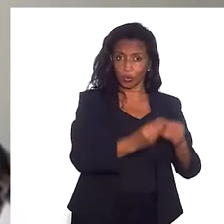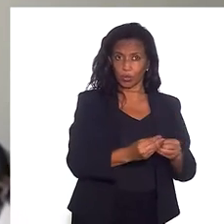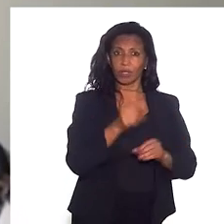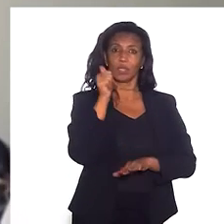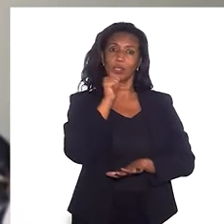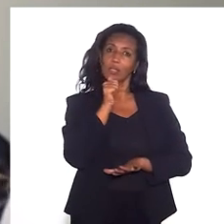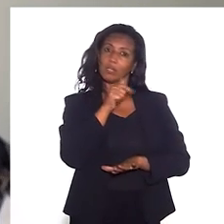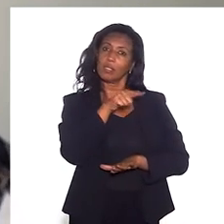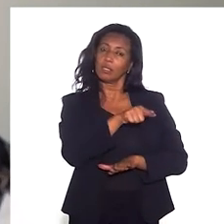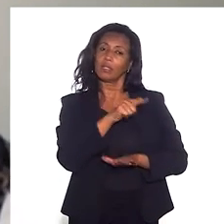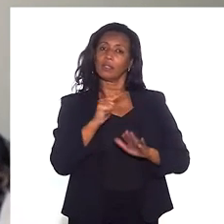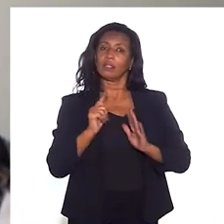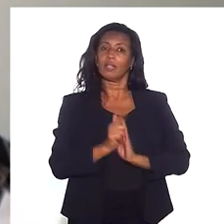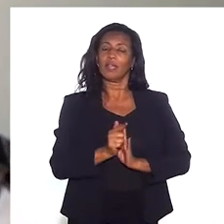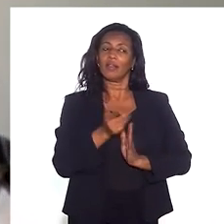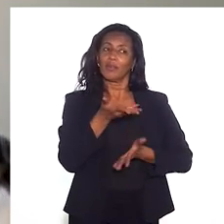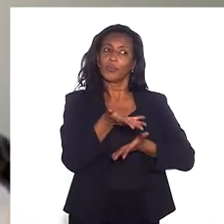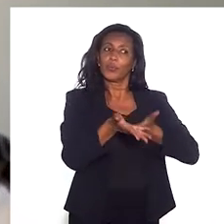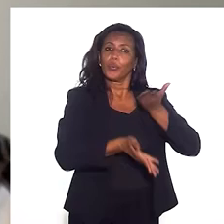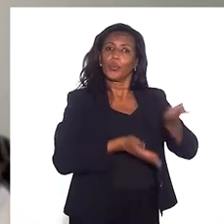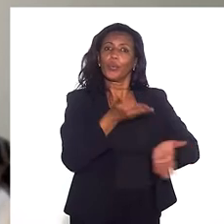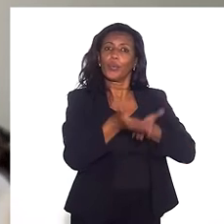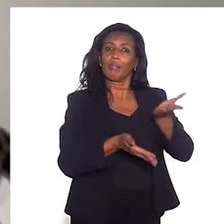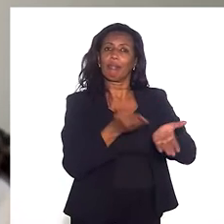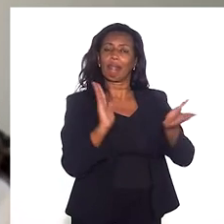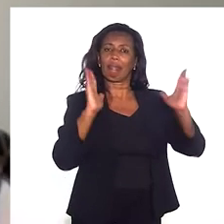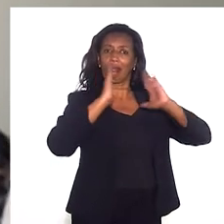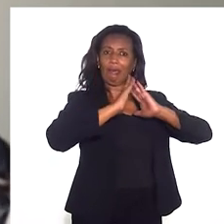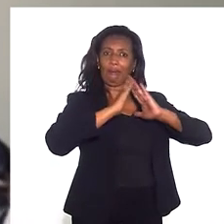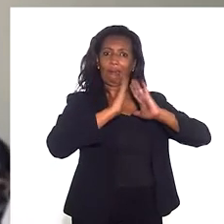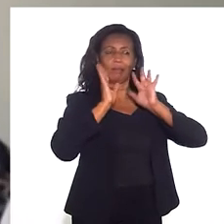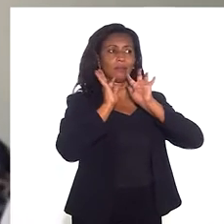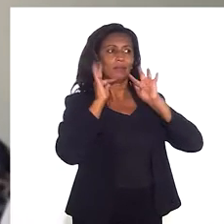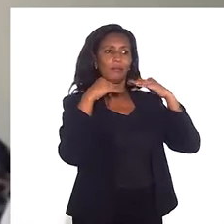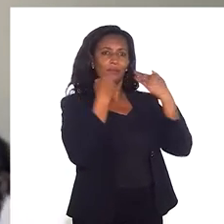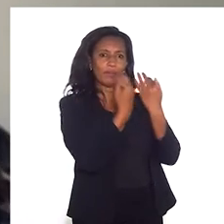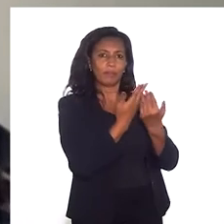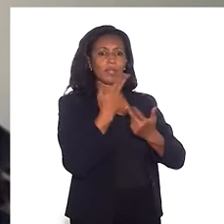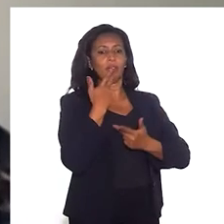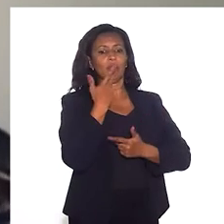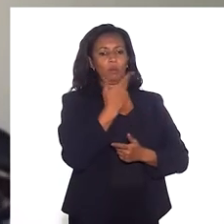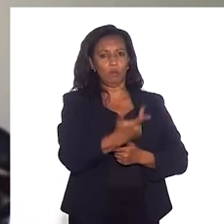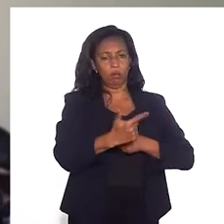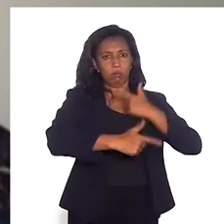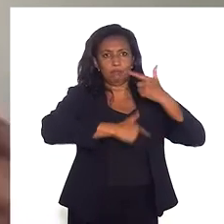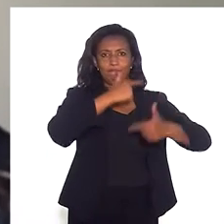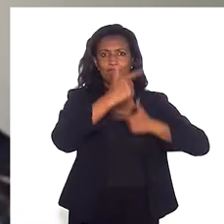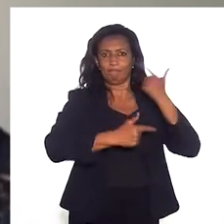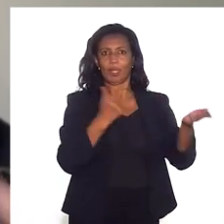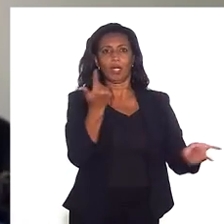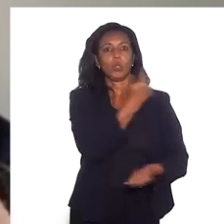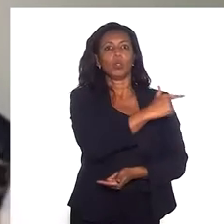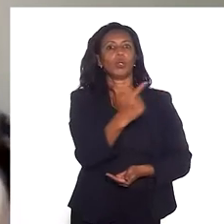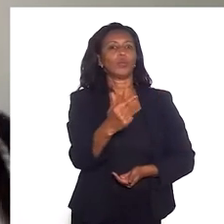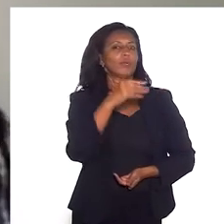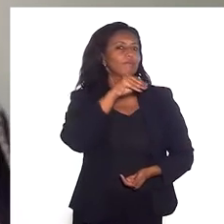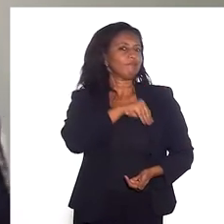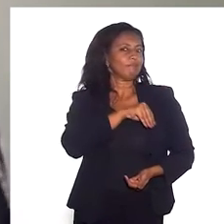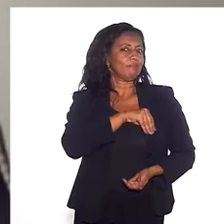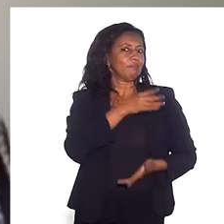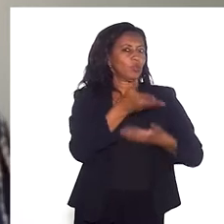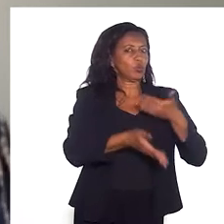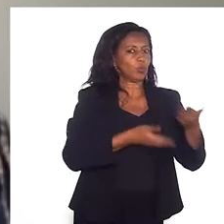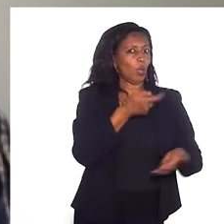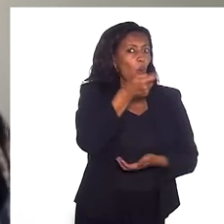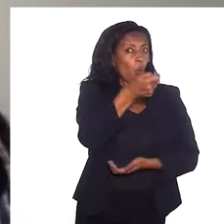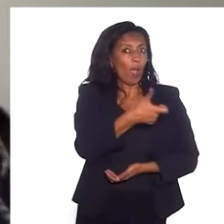socialização toda, as mulheres elas vão ficar nesse cuidado doméstico, o que a gente chama de trabalho não remunerado de